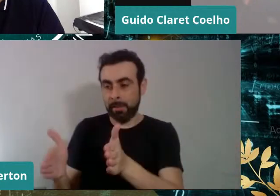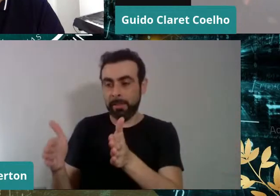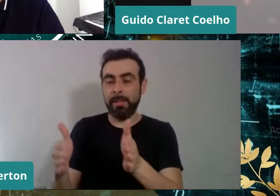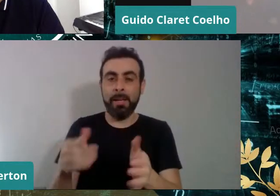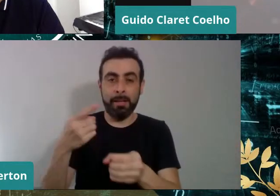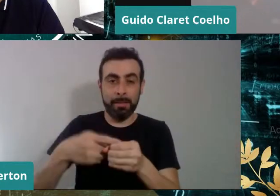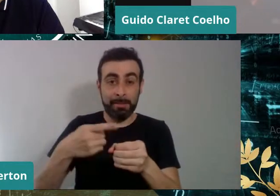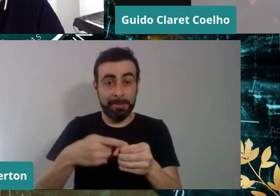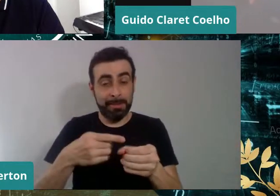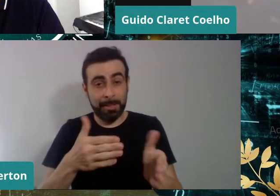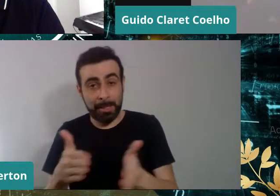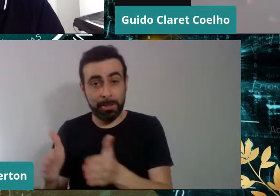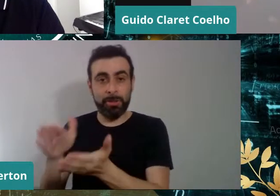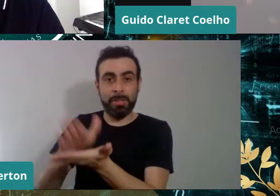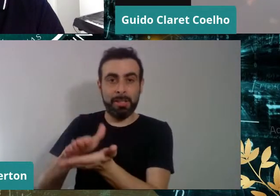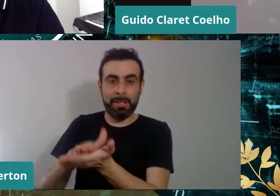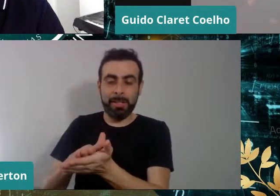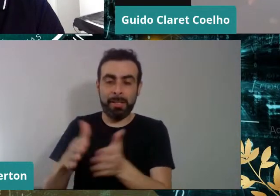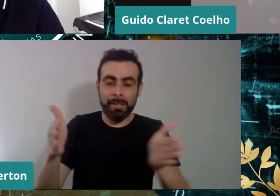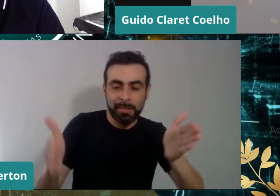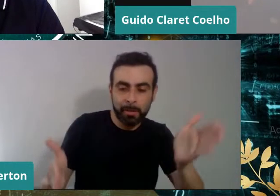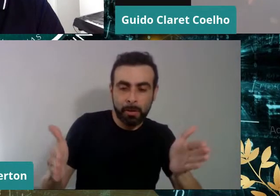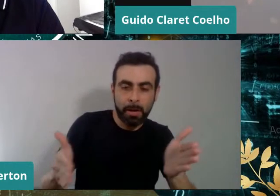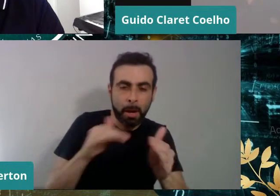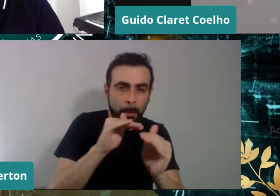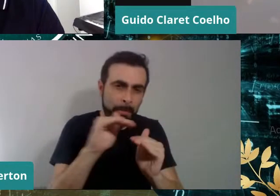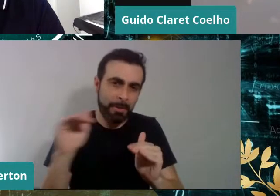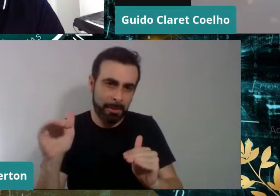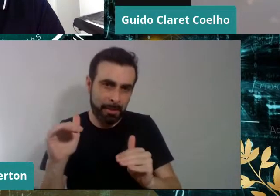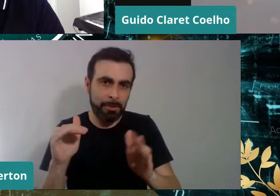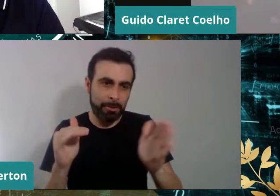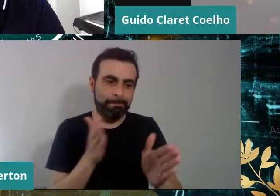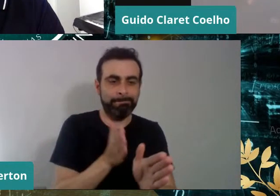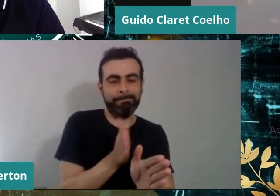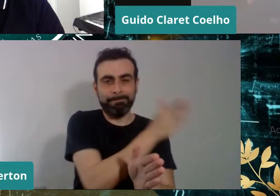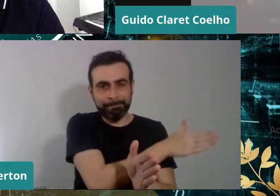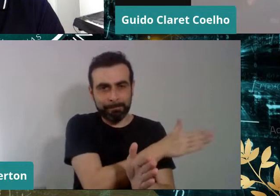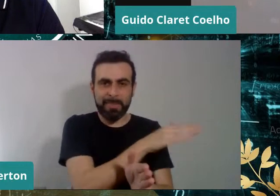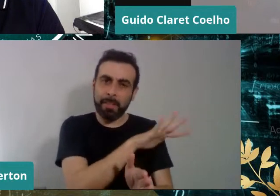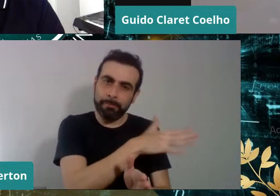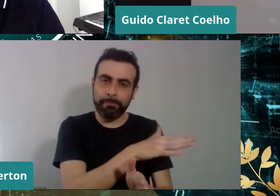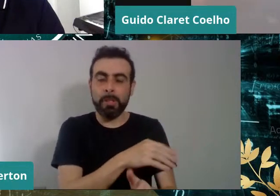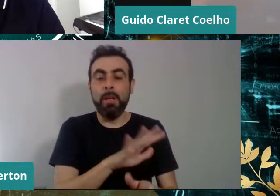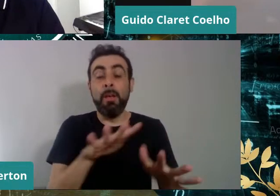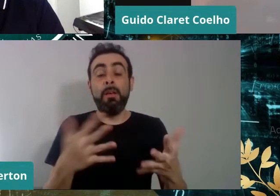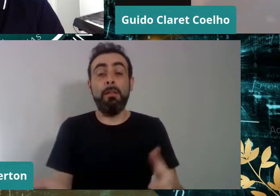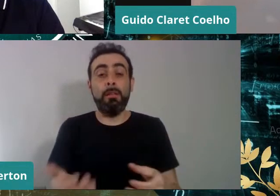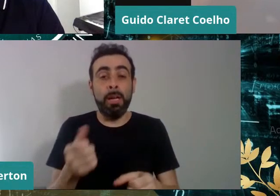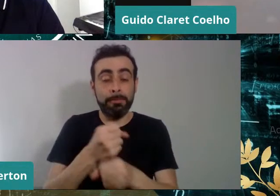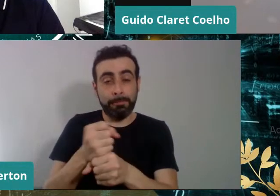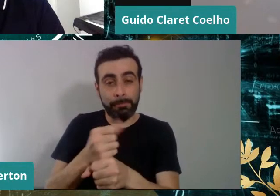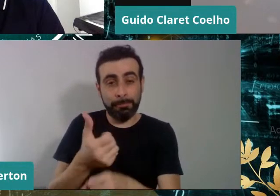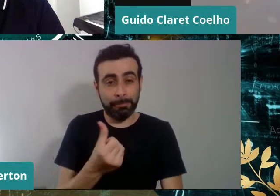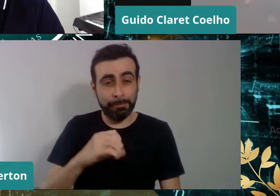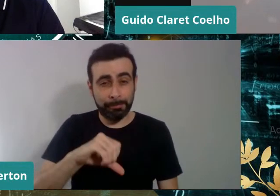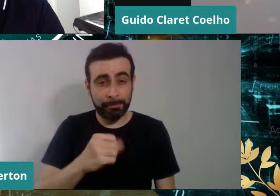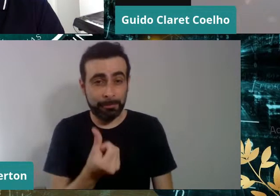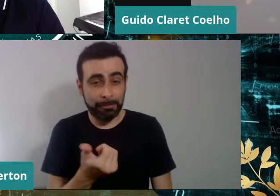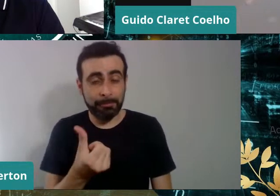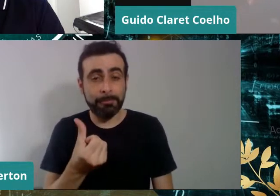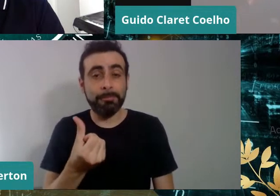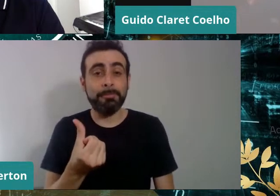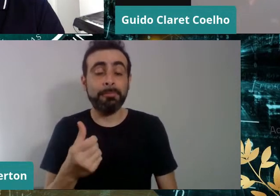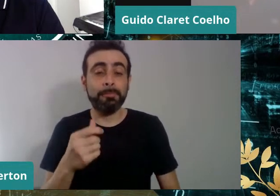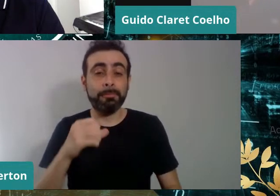Já melhorou a metade do percurso. E, posteriormente, em 1969, concluiu o